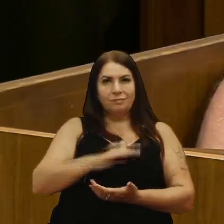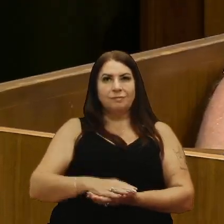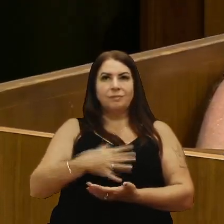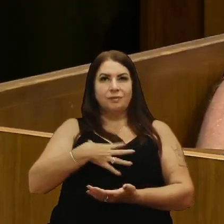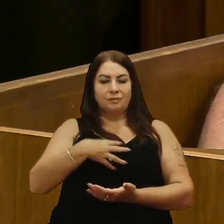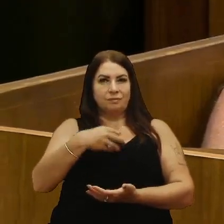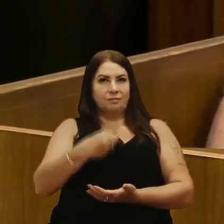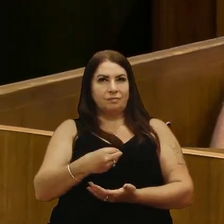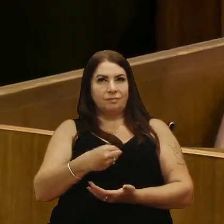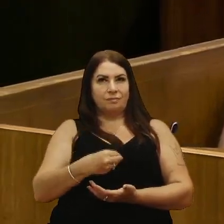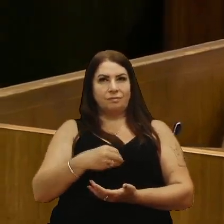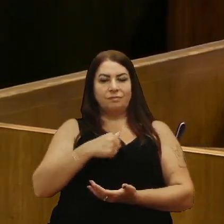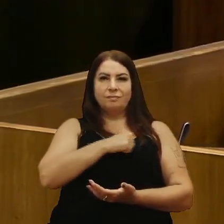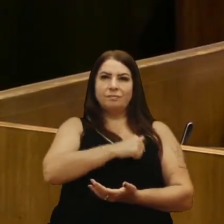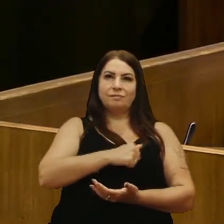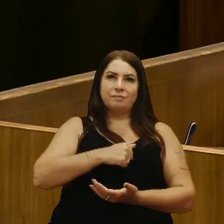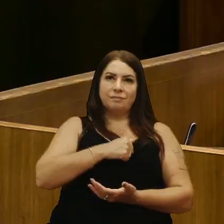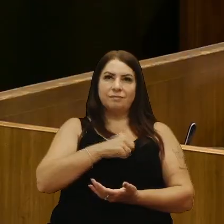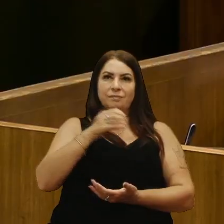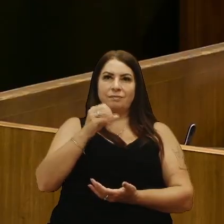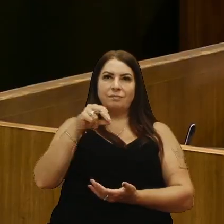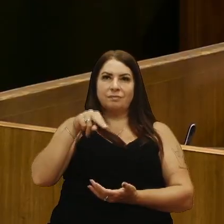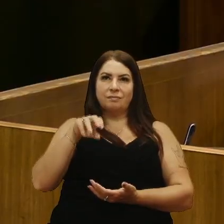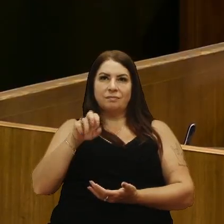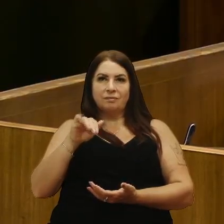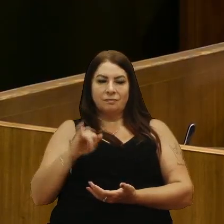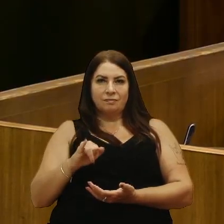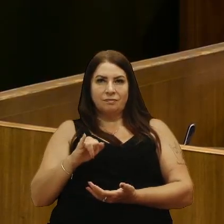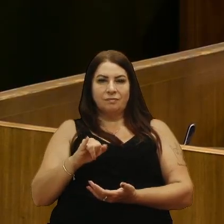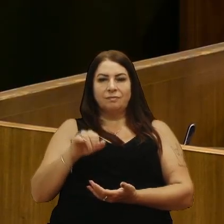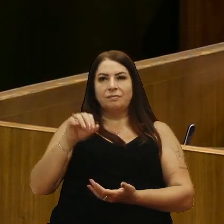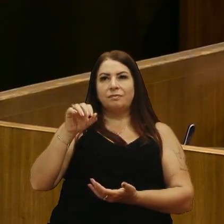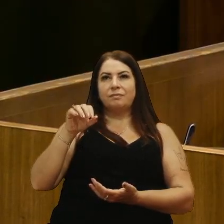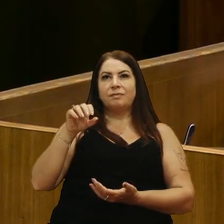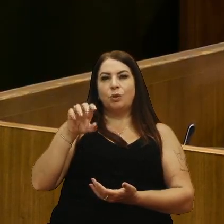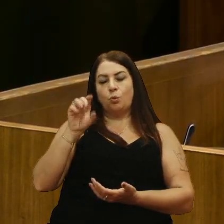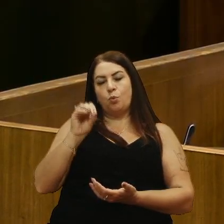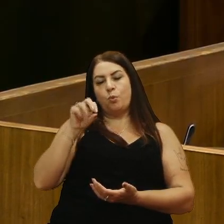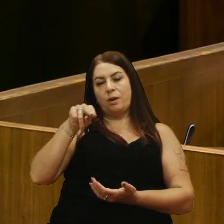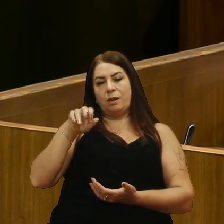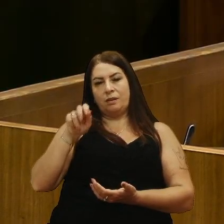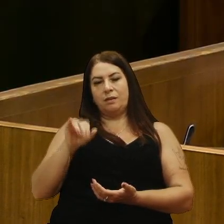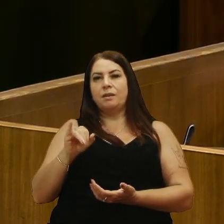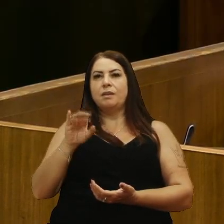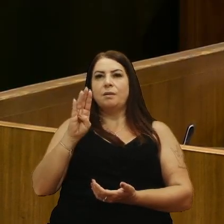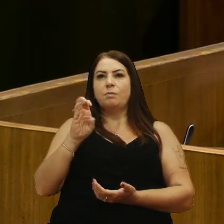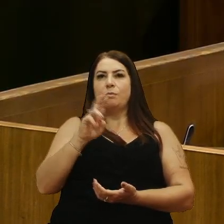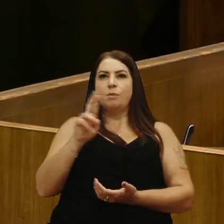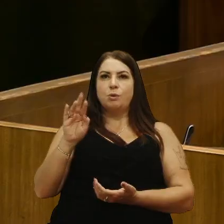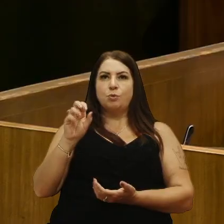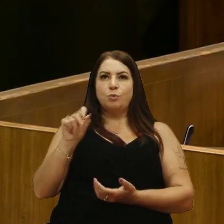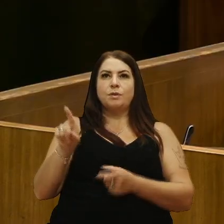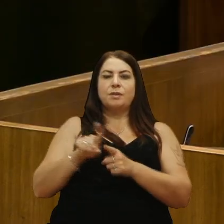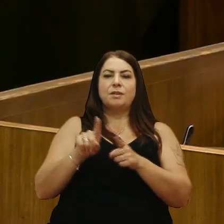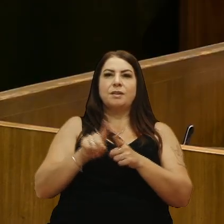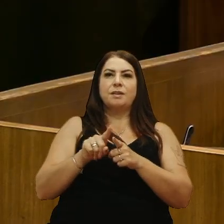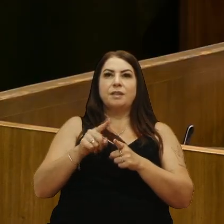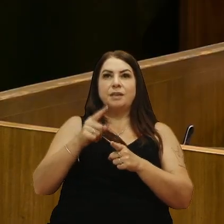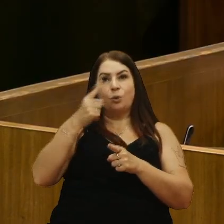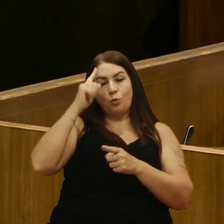filho do saudoso Neide Bertucci e autor da música Novidade